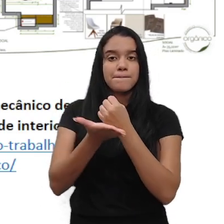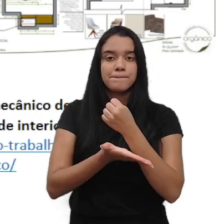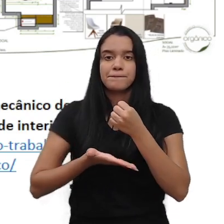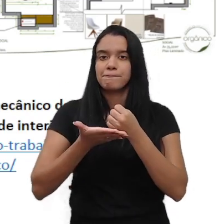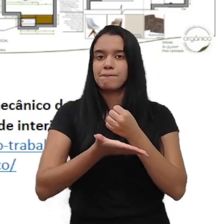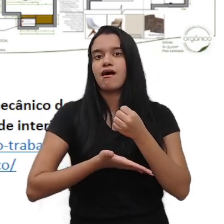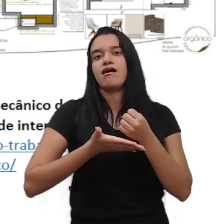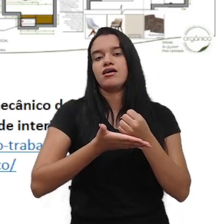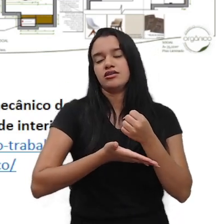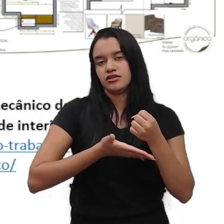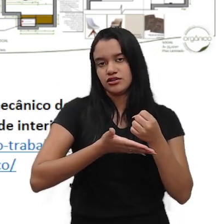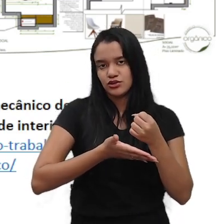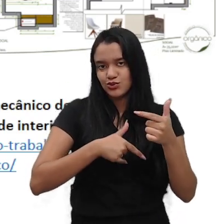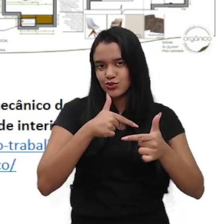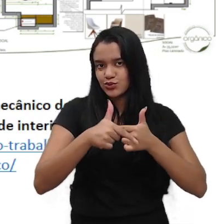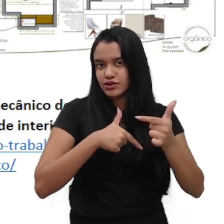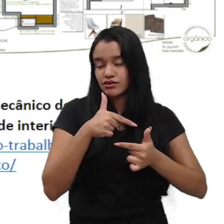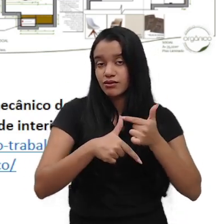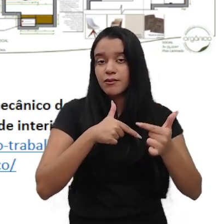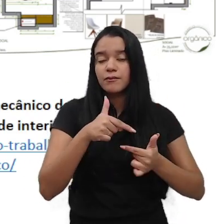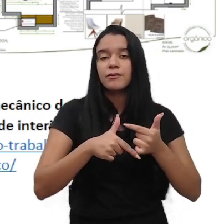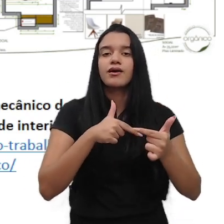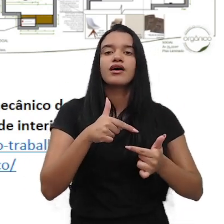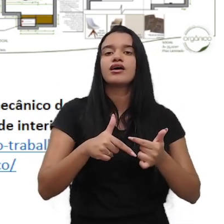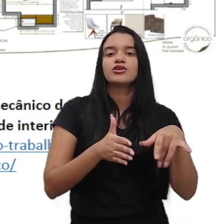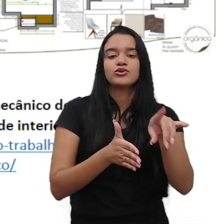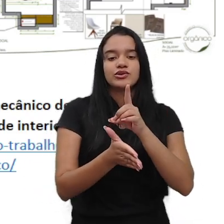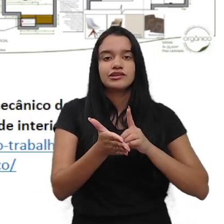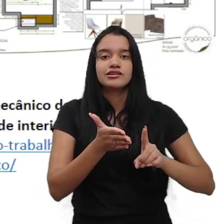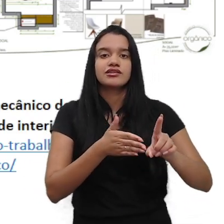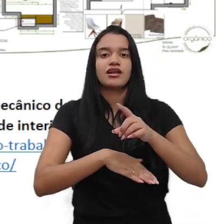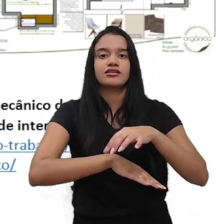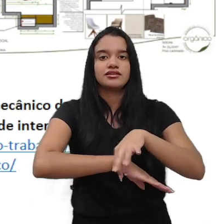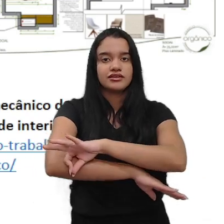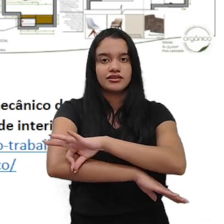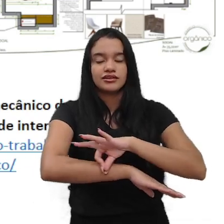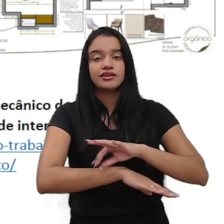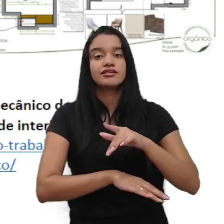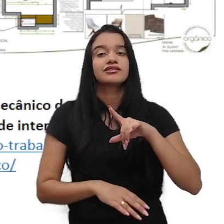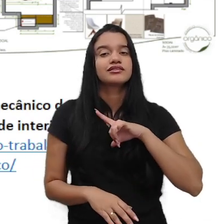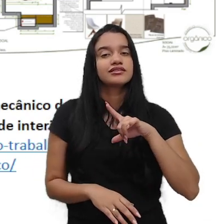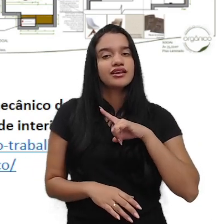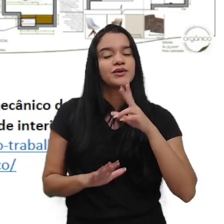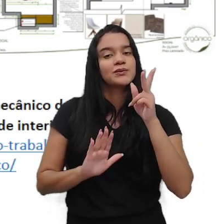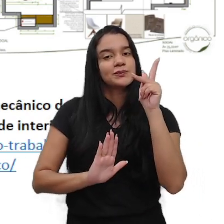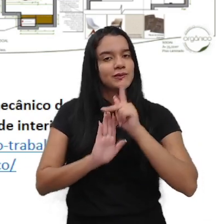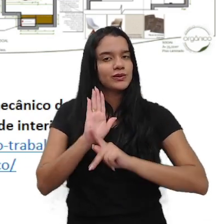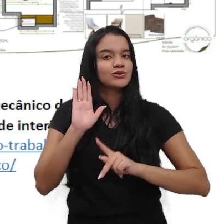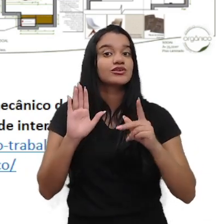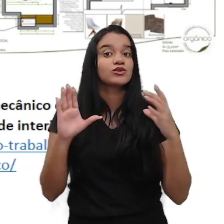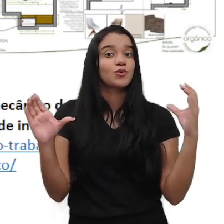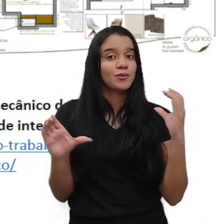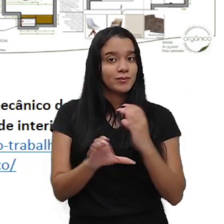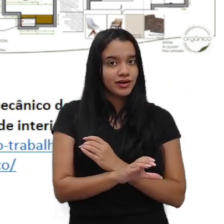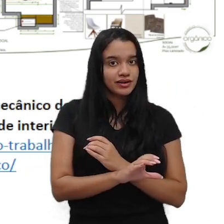do designer de interiores, e por fim nós temos um projeto de interiores completo, onde a gente tem a